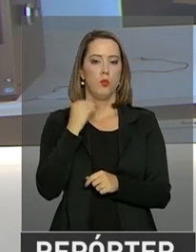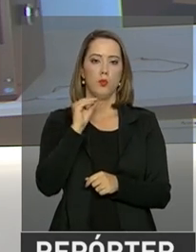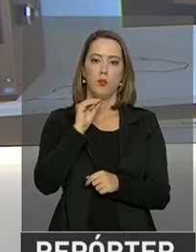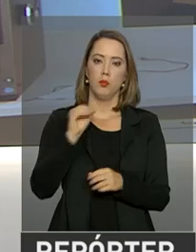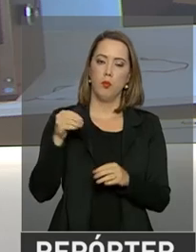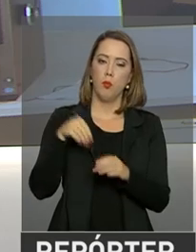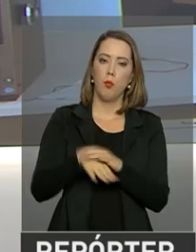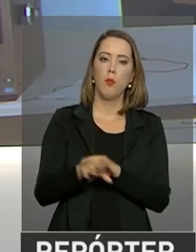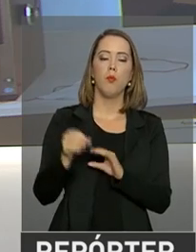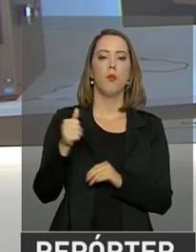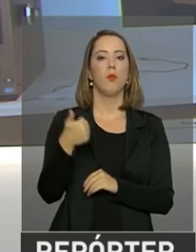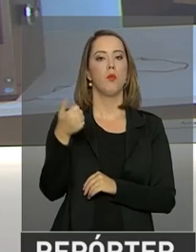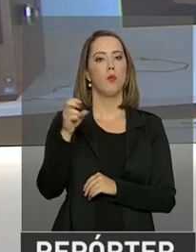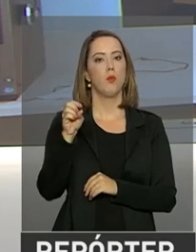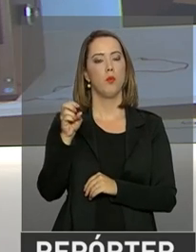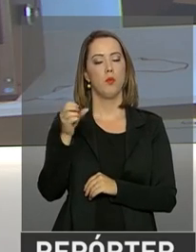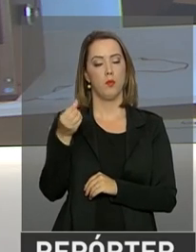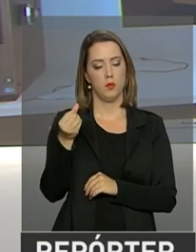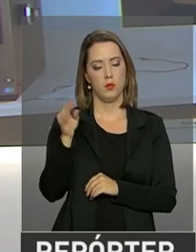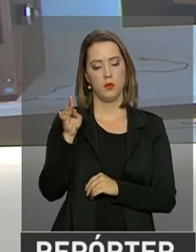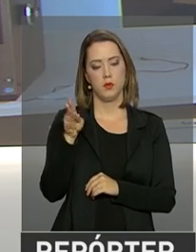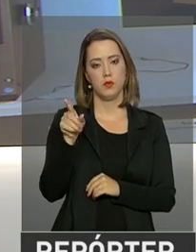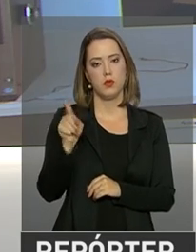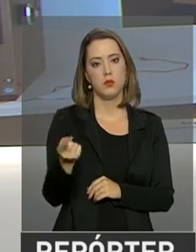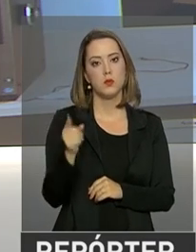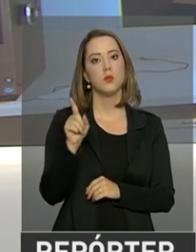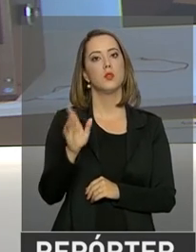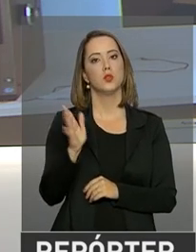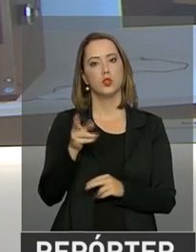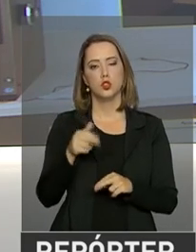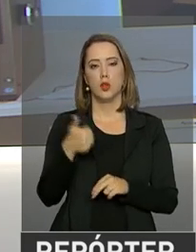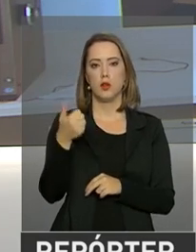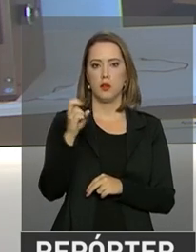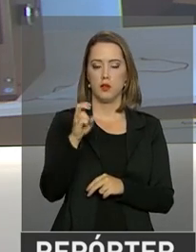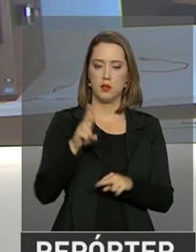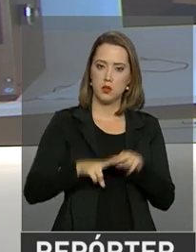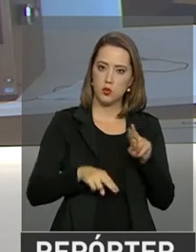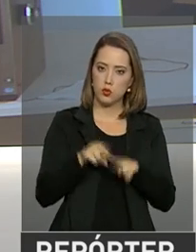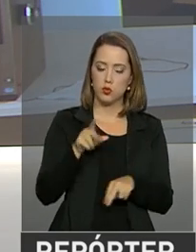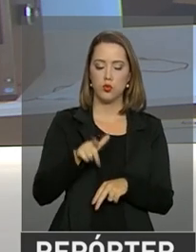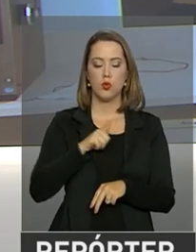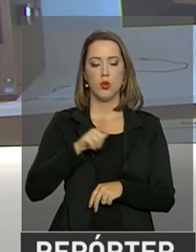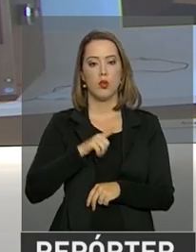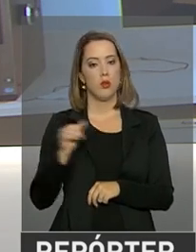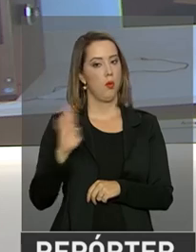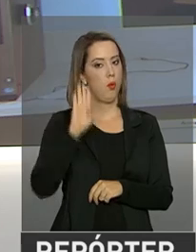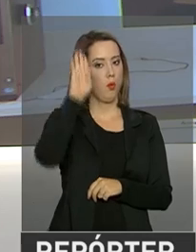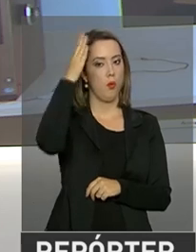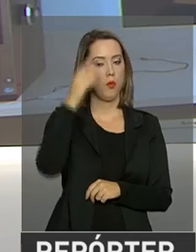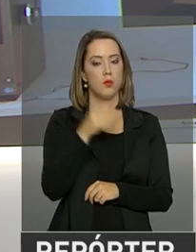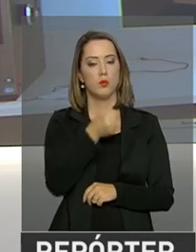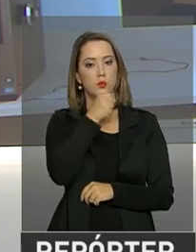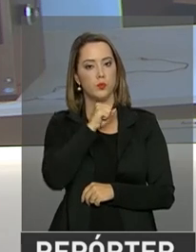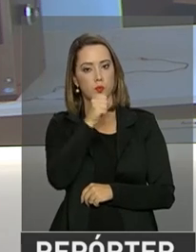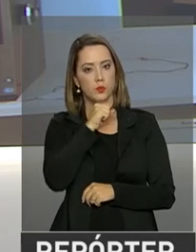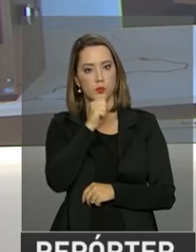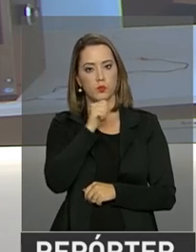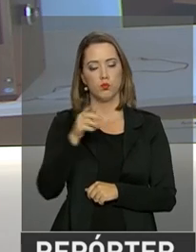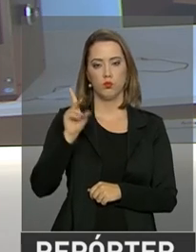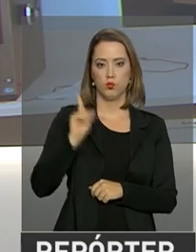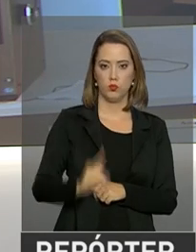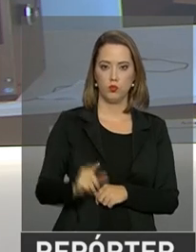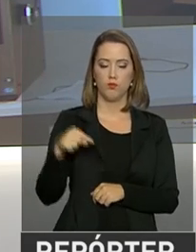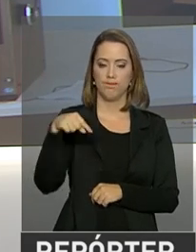600.000 contribuintes no dia 15 de junho tem prioridade em receber idosos e deficientes as restituições